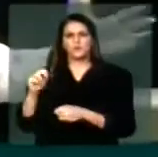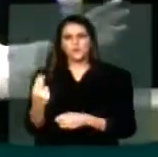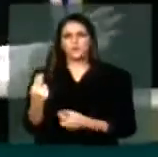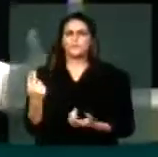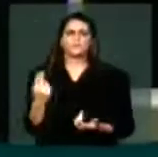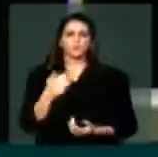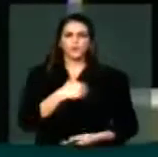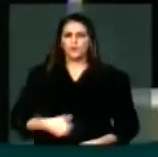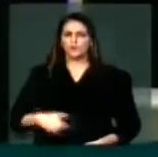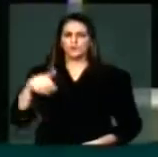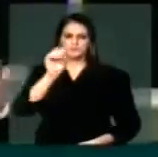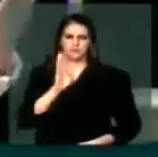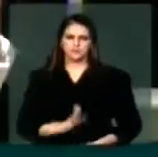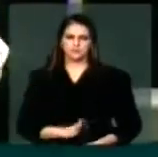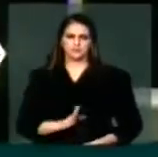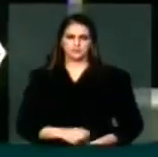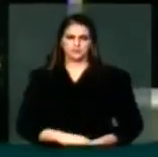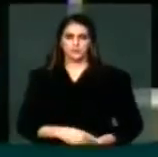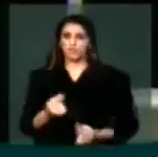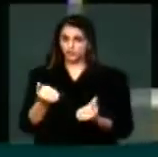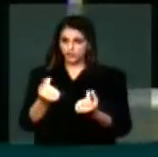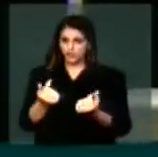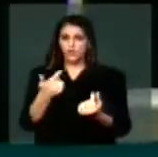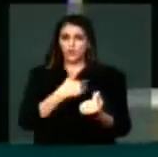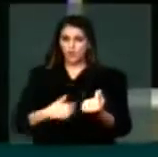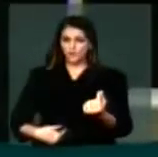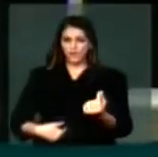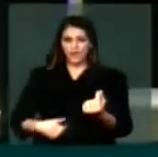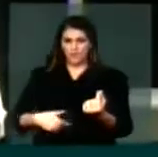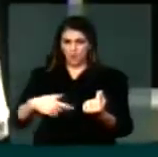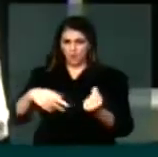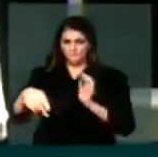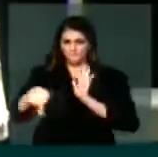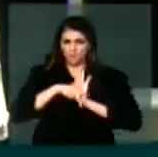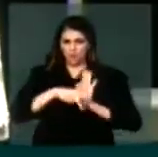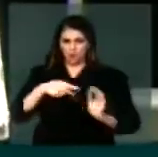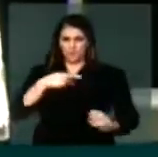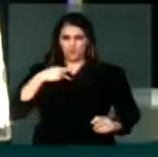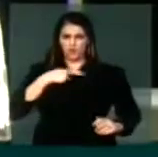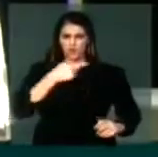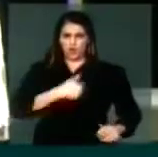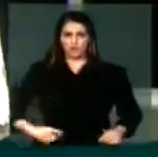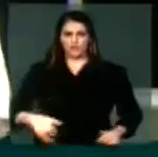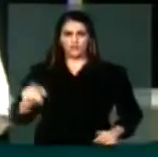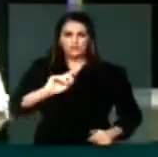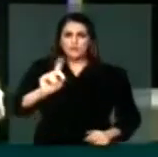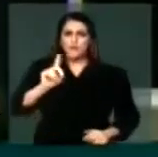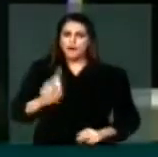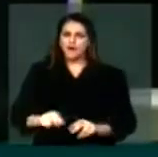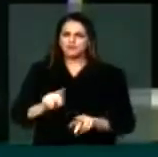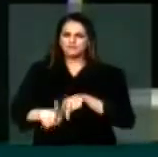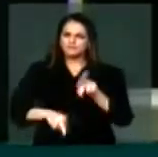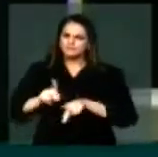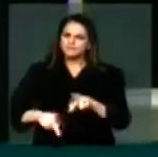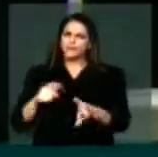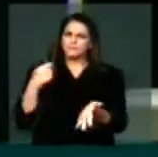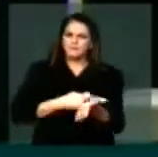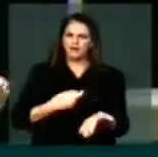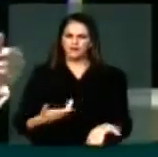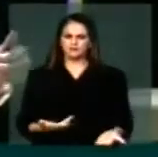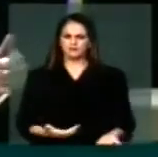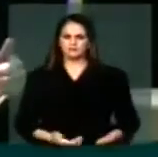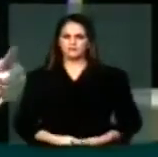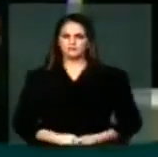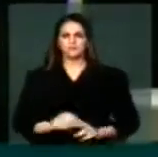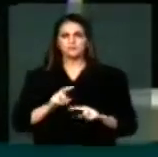chamado governo brasileiro. O dinheiro que está no governo não é do governo, são dos tributos pagos pela sociedade brasileira. E